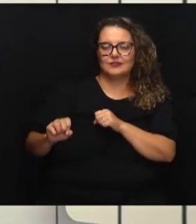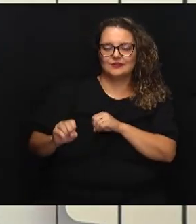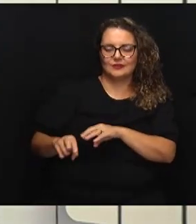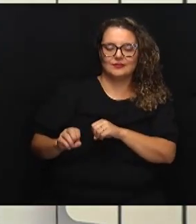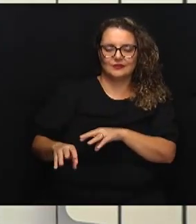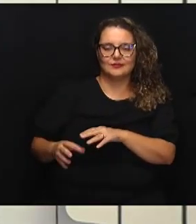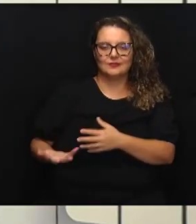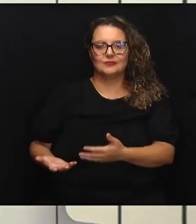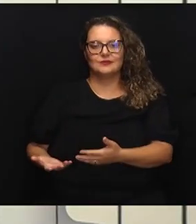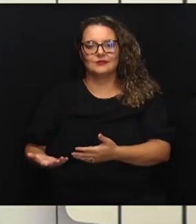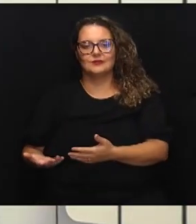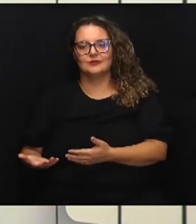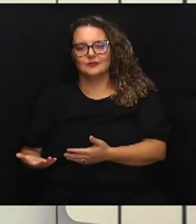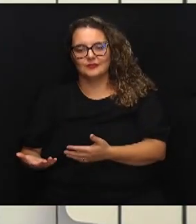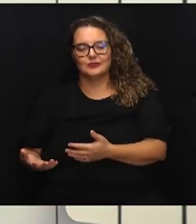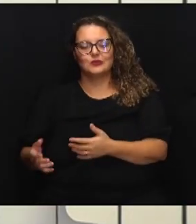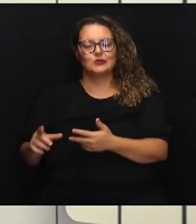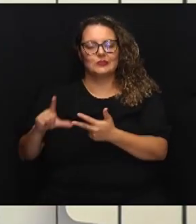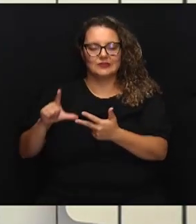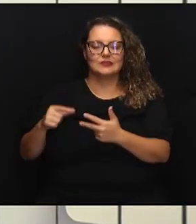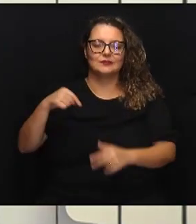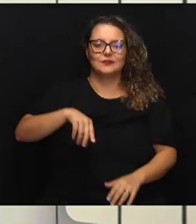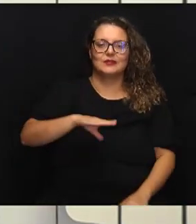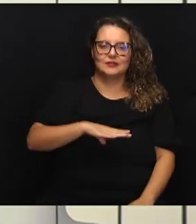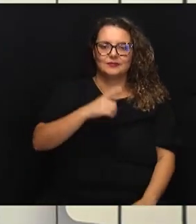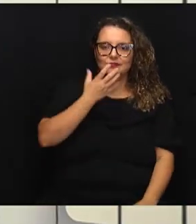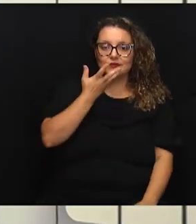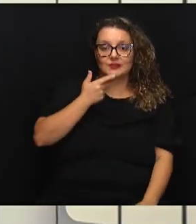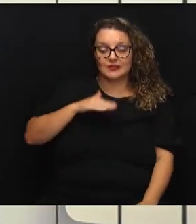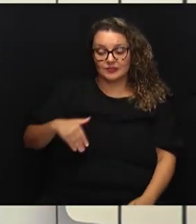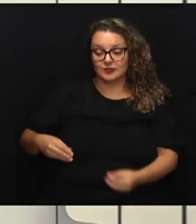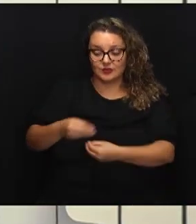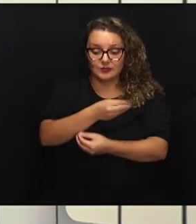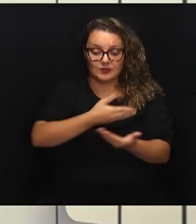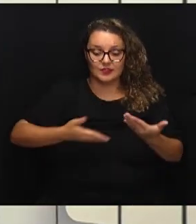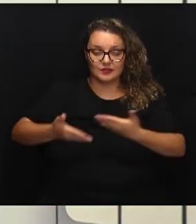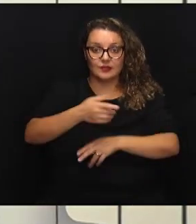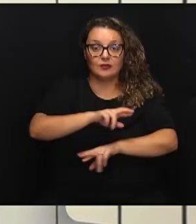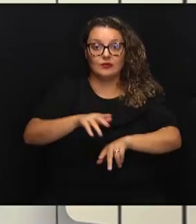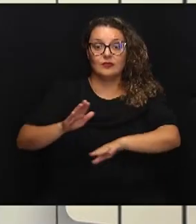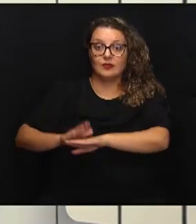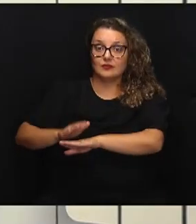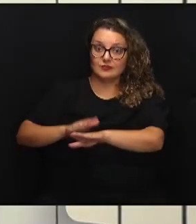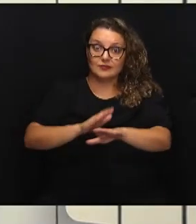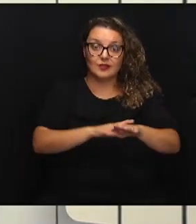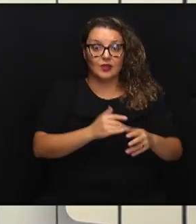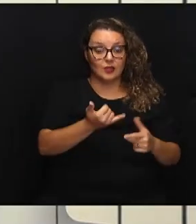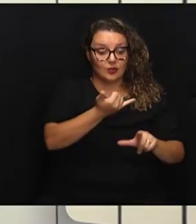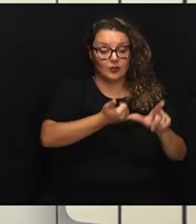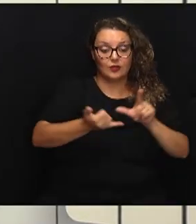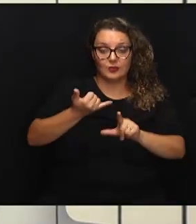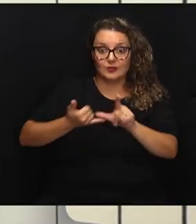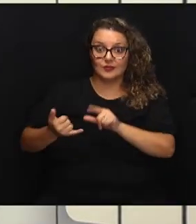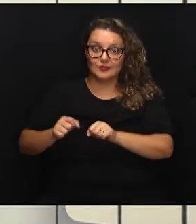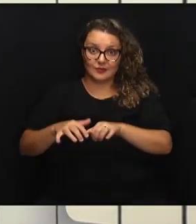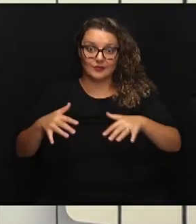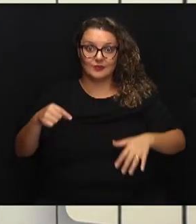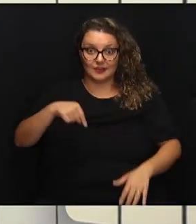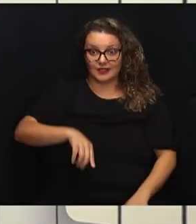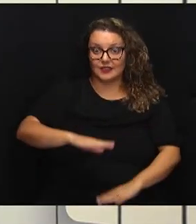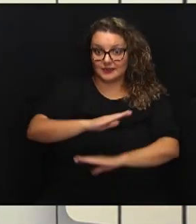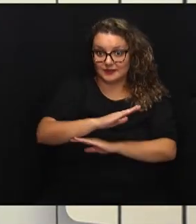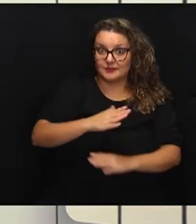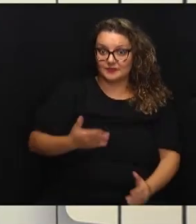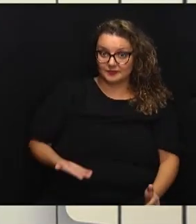Campinas. Durante a visita, as crianças se envolveram com várias atividades lúdicas no plenário aqui da Casa de